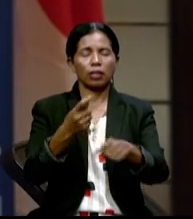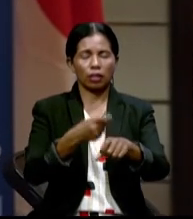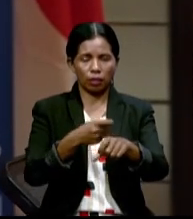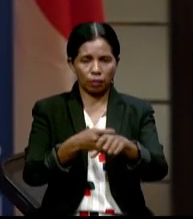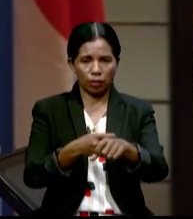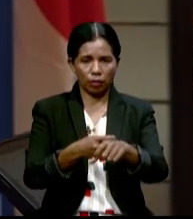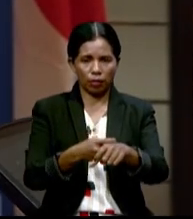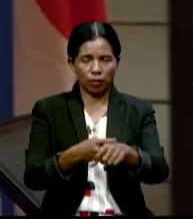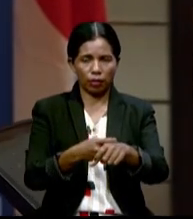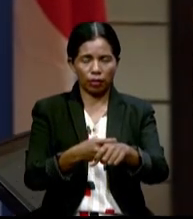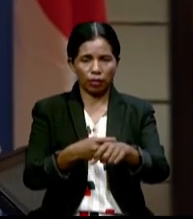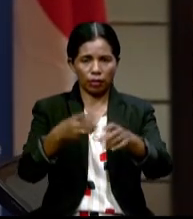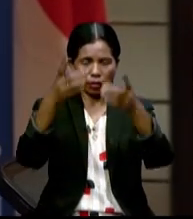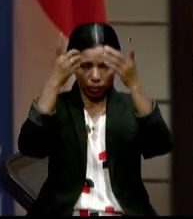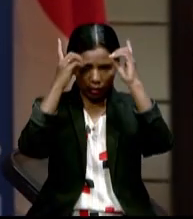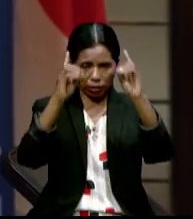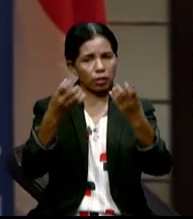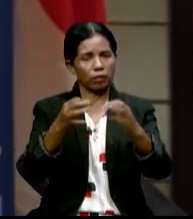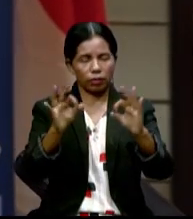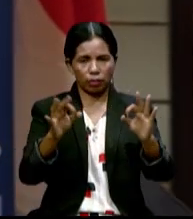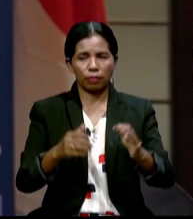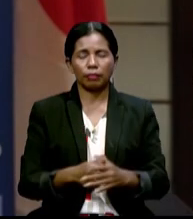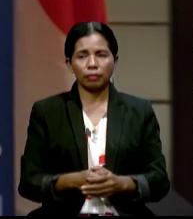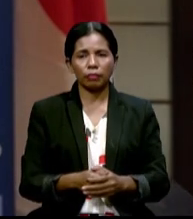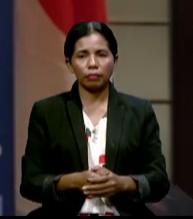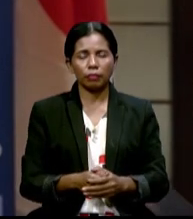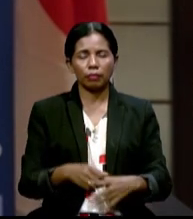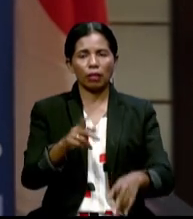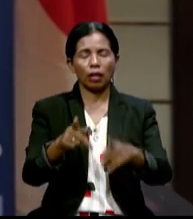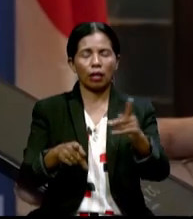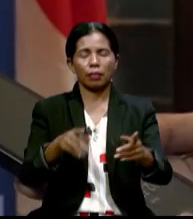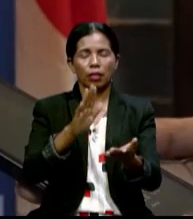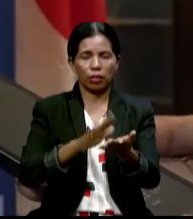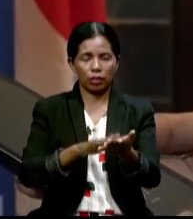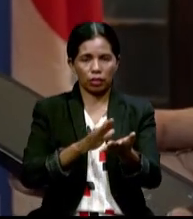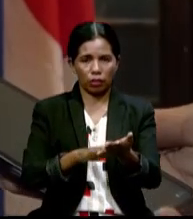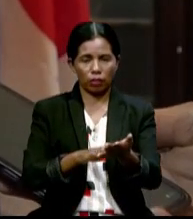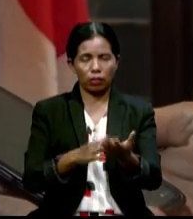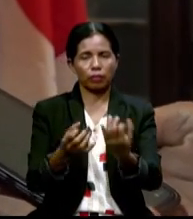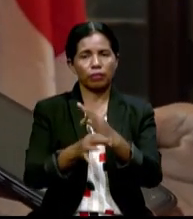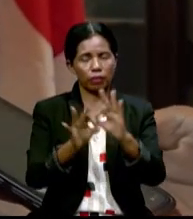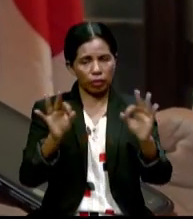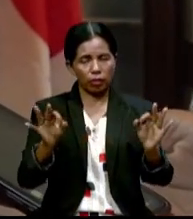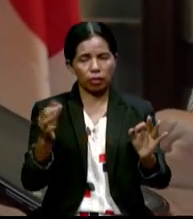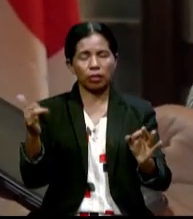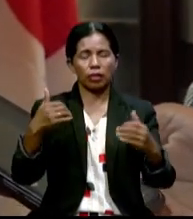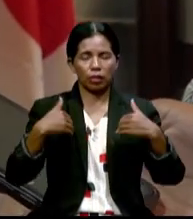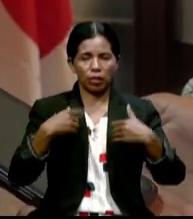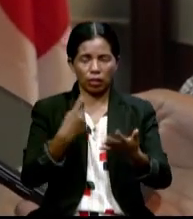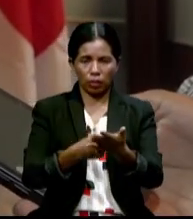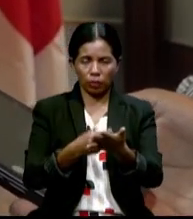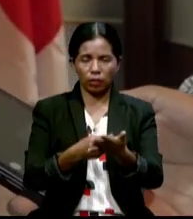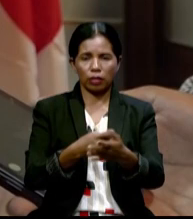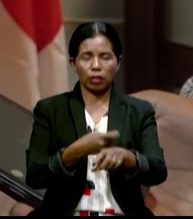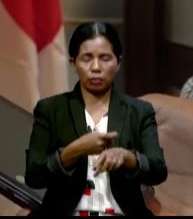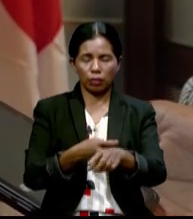ka termina ona cada recipiente usi bolsa de estudo ne sira iha tempo ne bema limitado